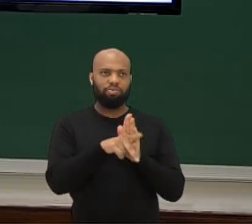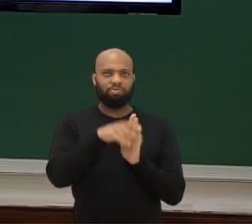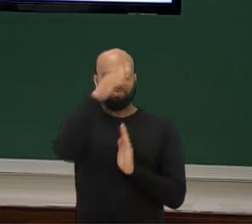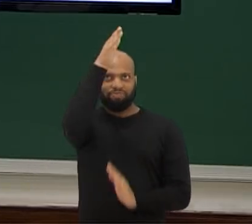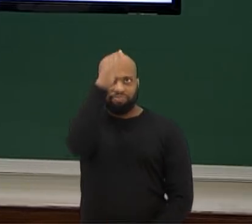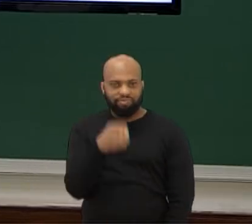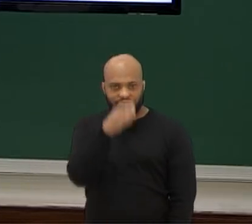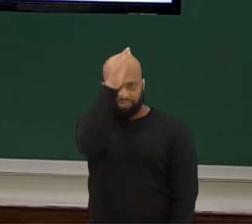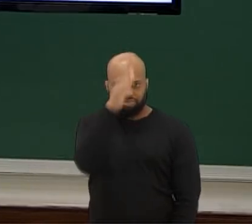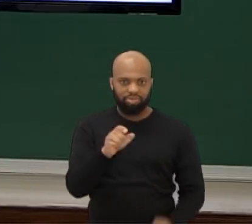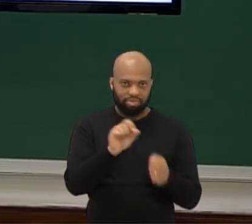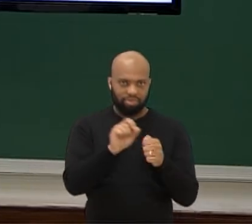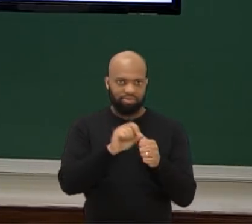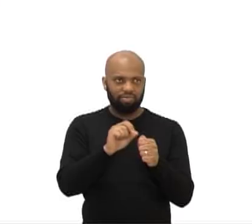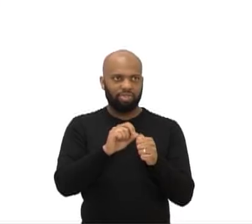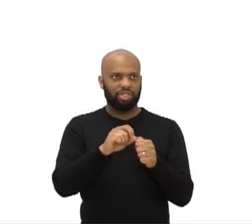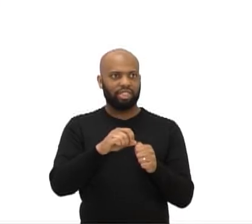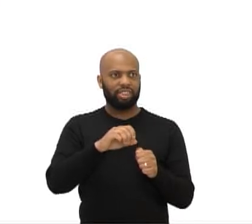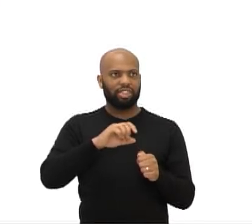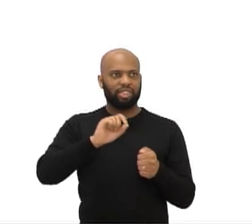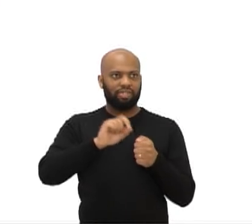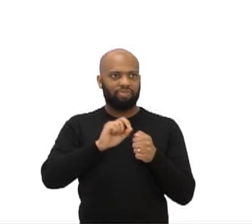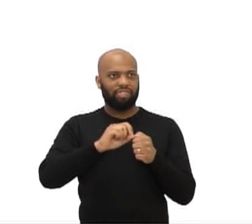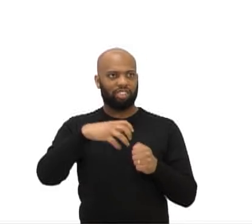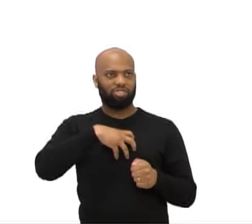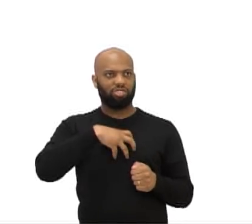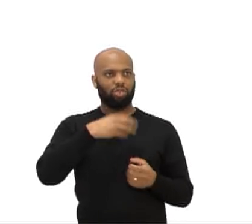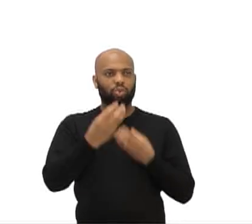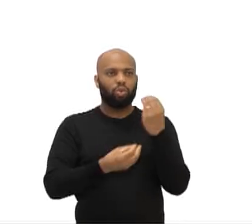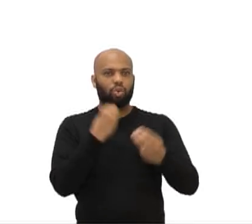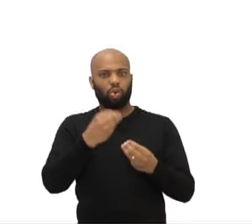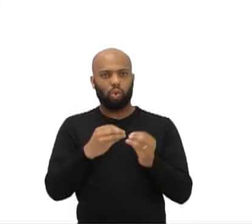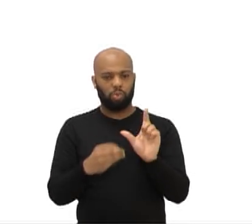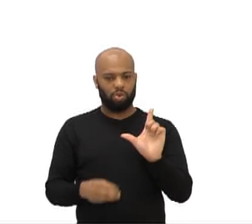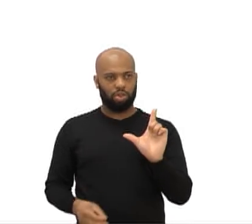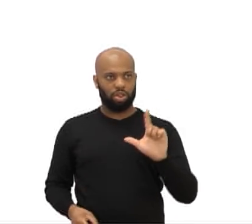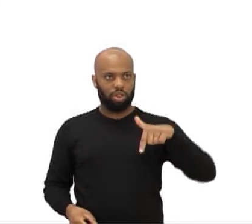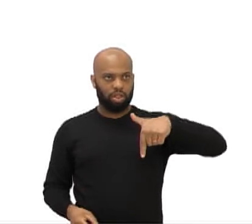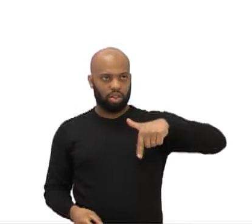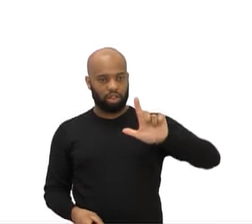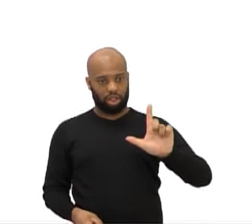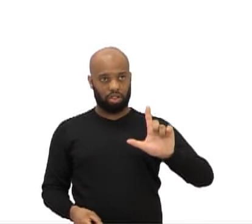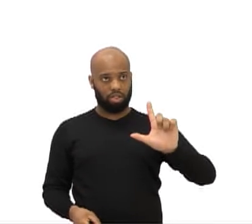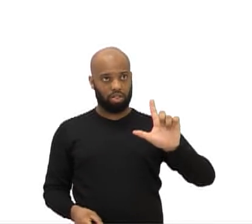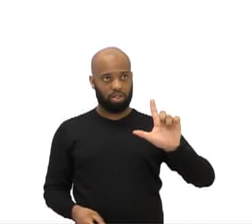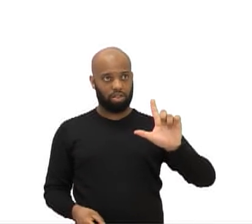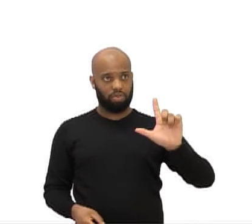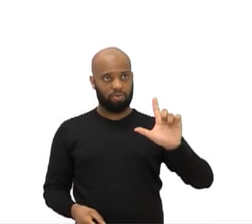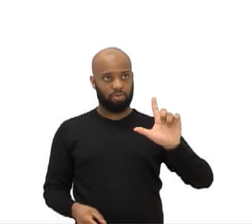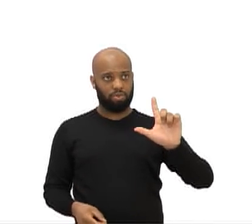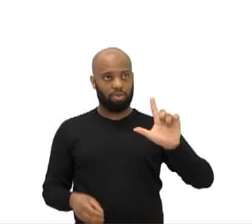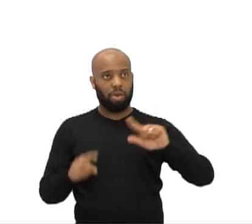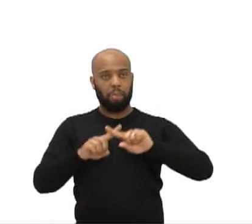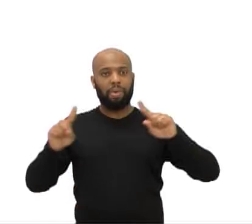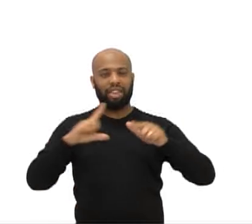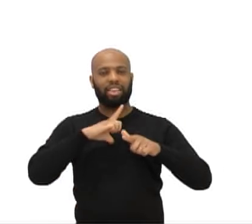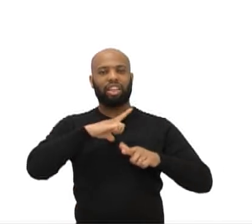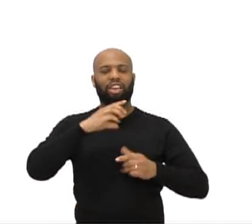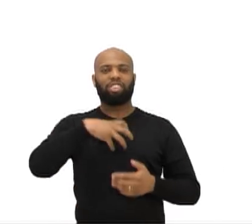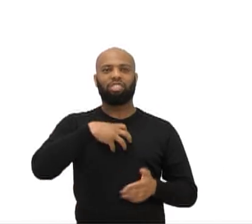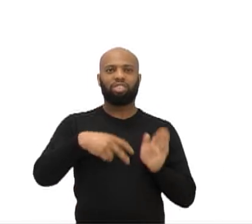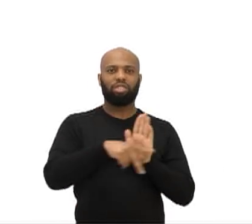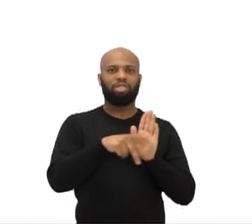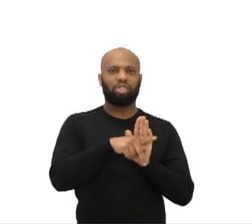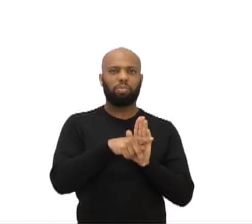dessa figura, ela vai rotacionar, mantendo a mesma figura, só que deitada,